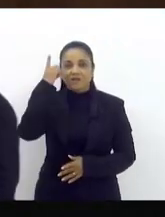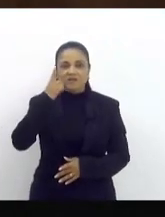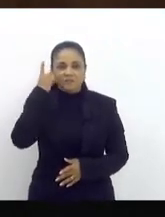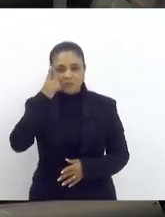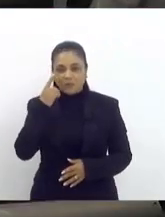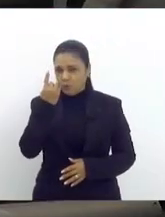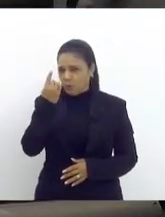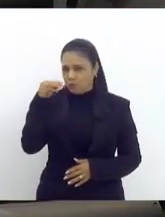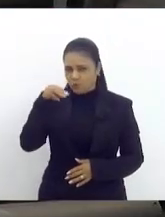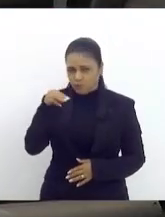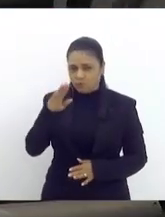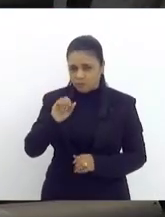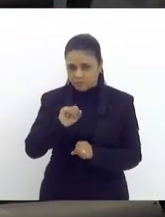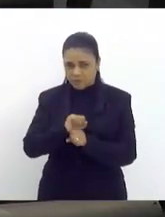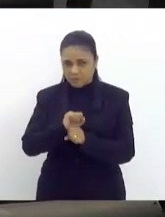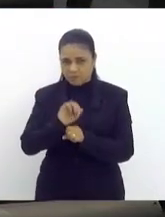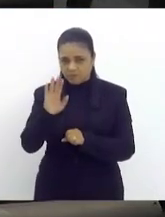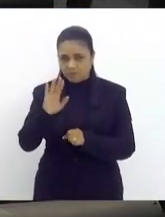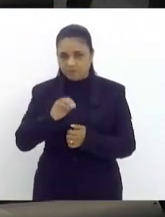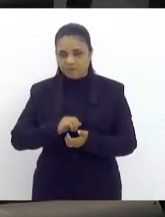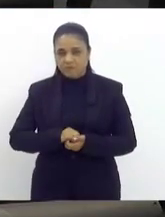deputado.